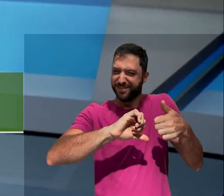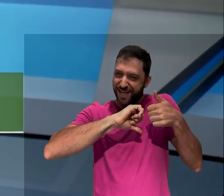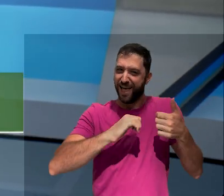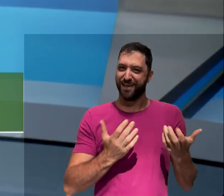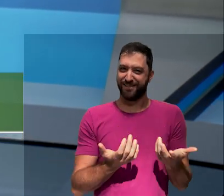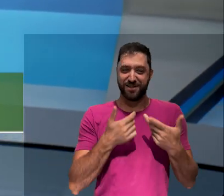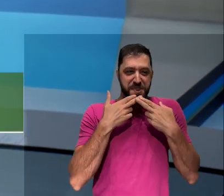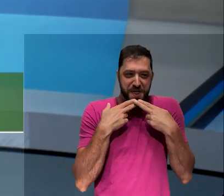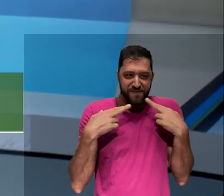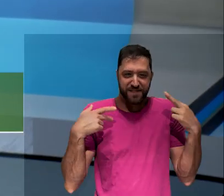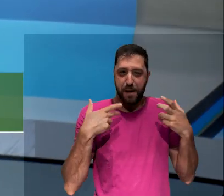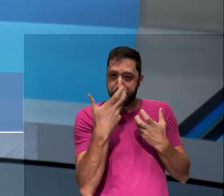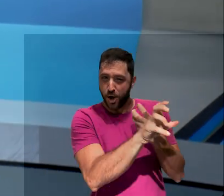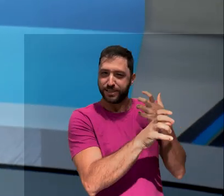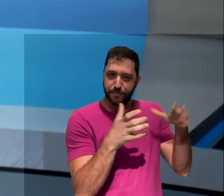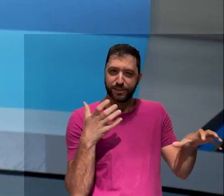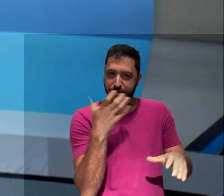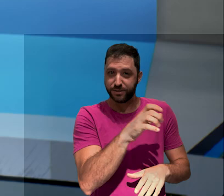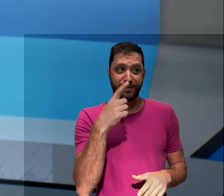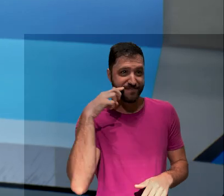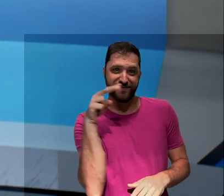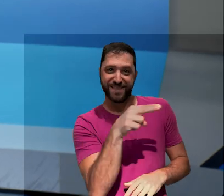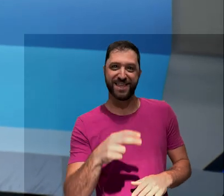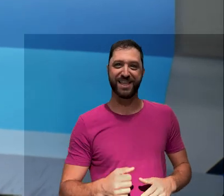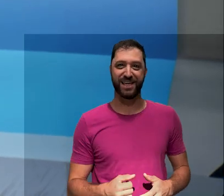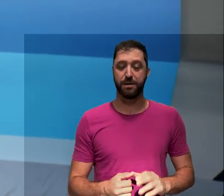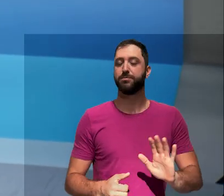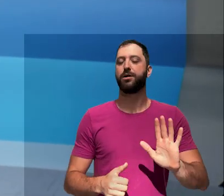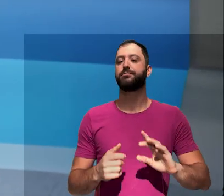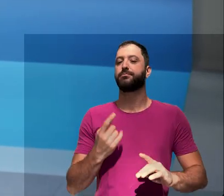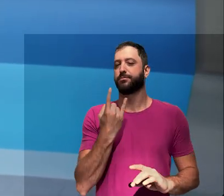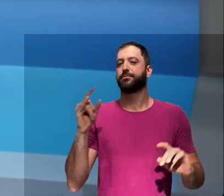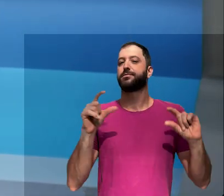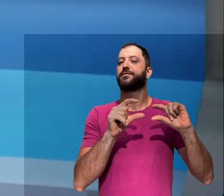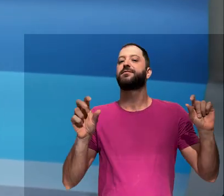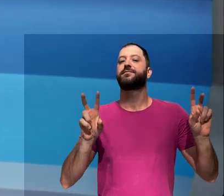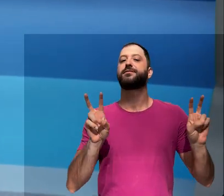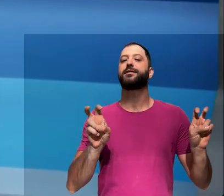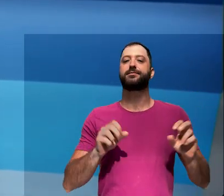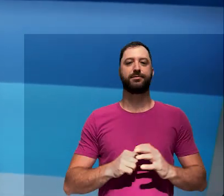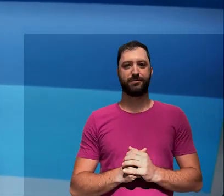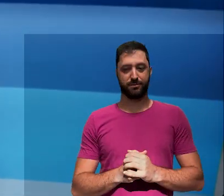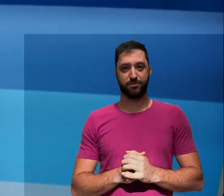das novidades do Instituto Ressoar. E para encerrar, vamos ficar com o